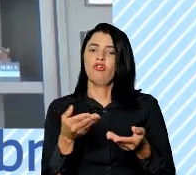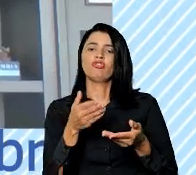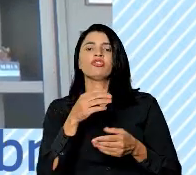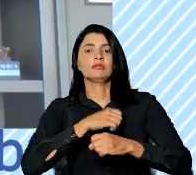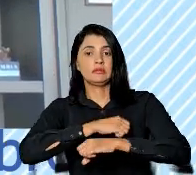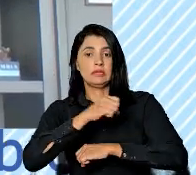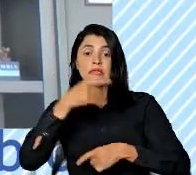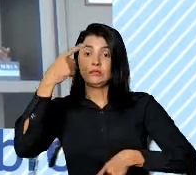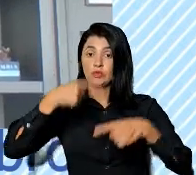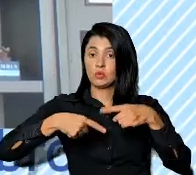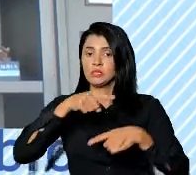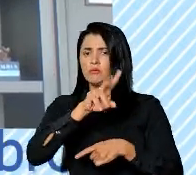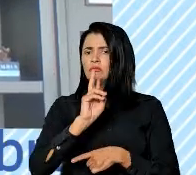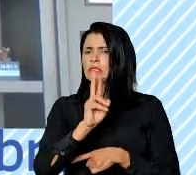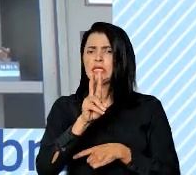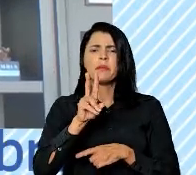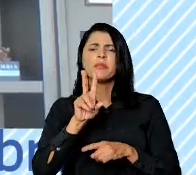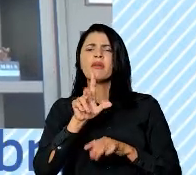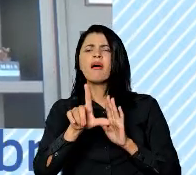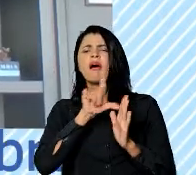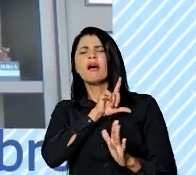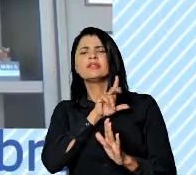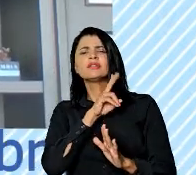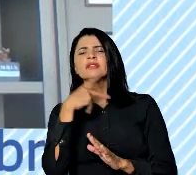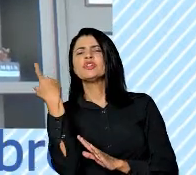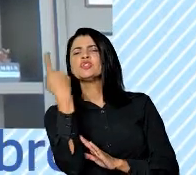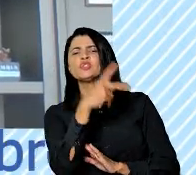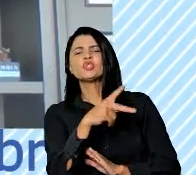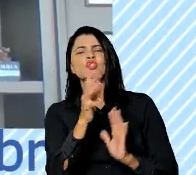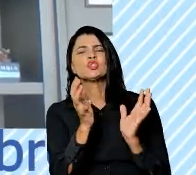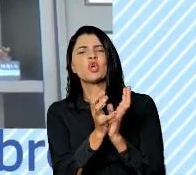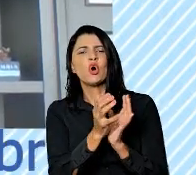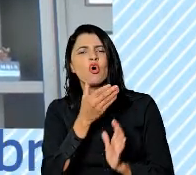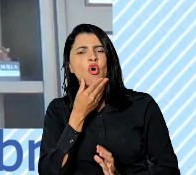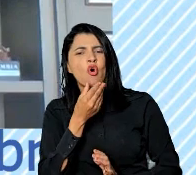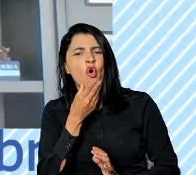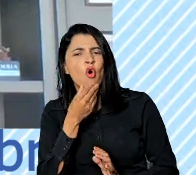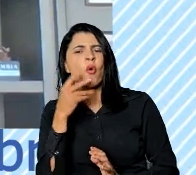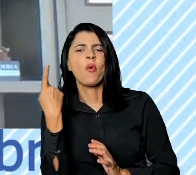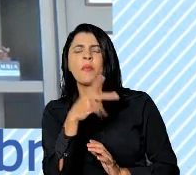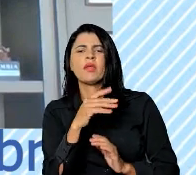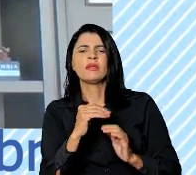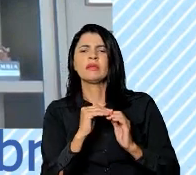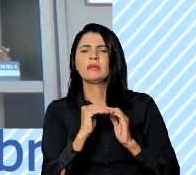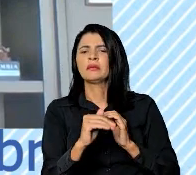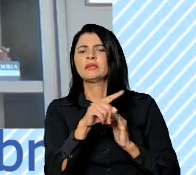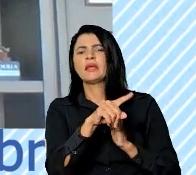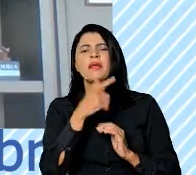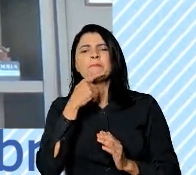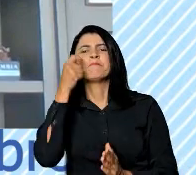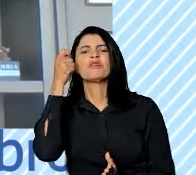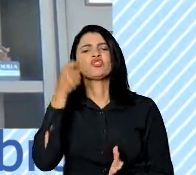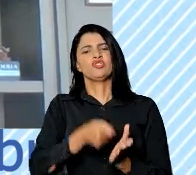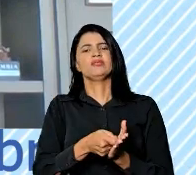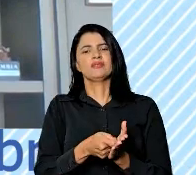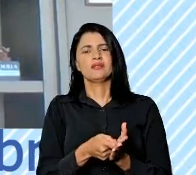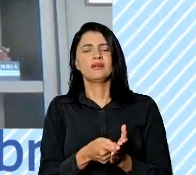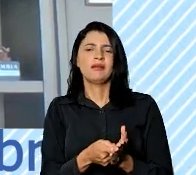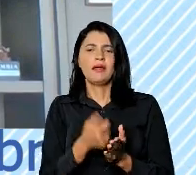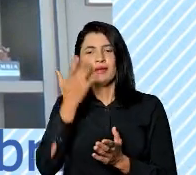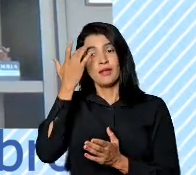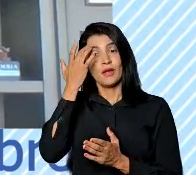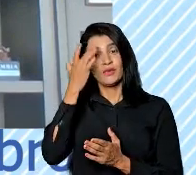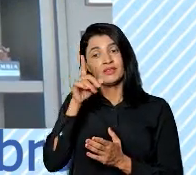discussão que sempre esteve restrita a esta casta masculina, misógina e machista. Doutora Terezinha, eu não sei se